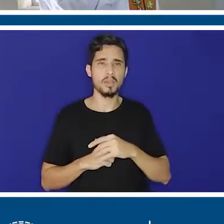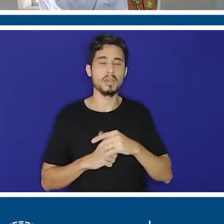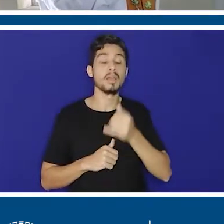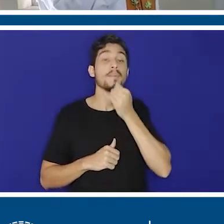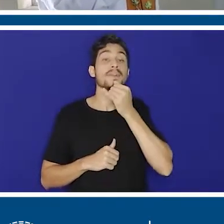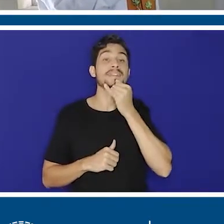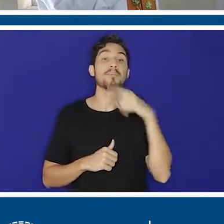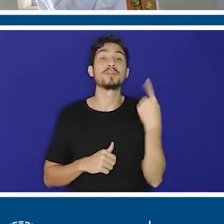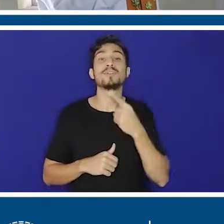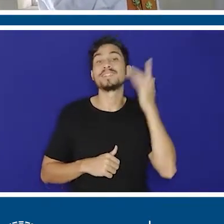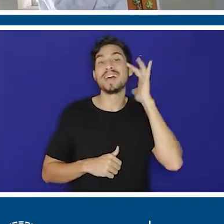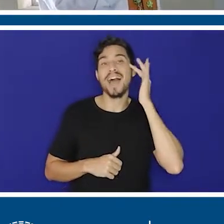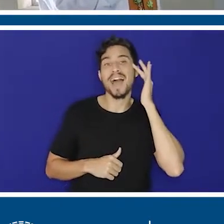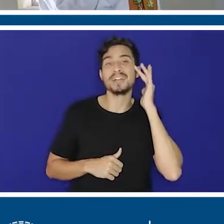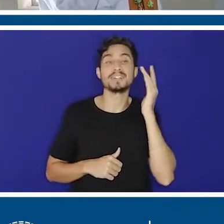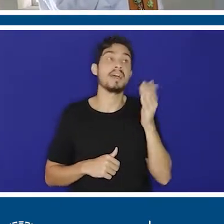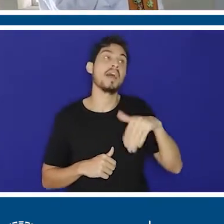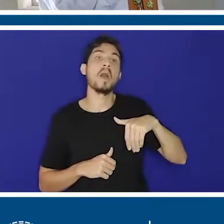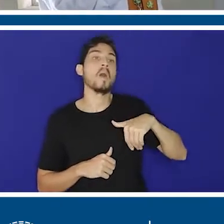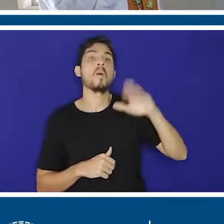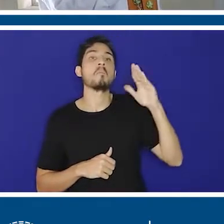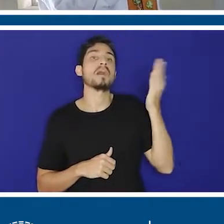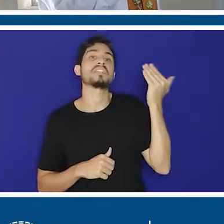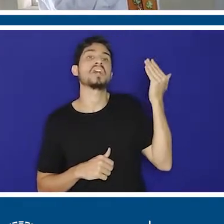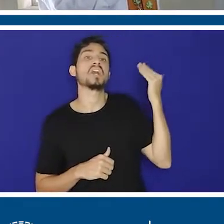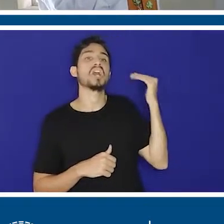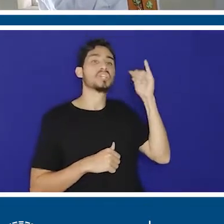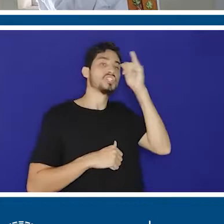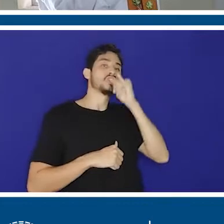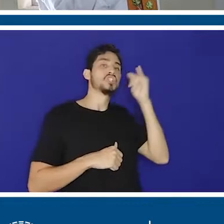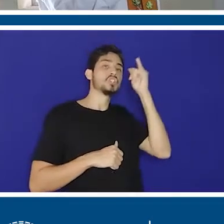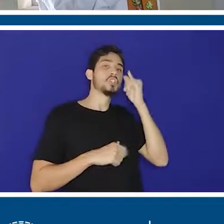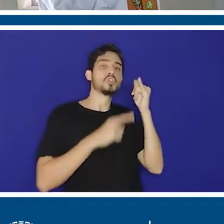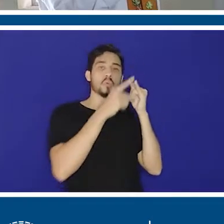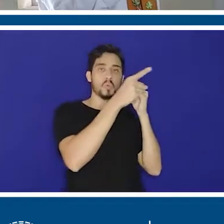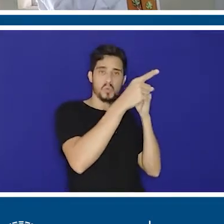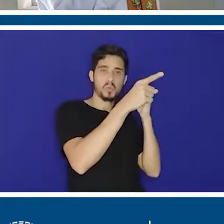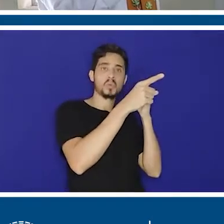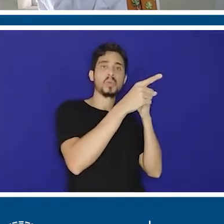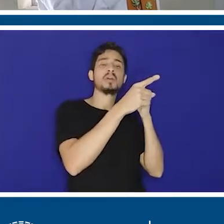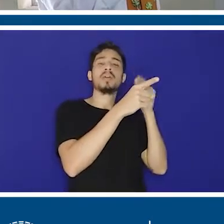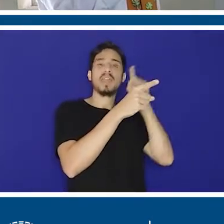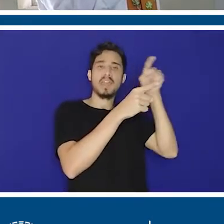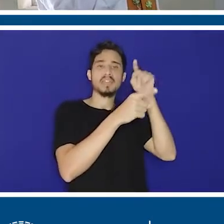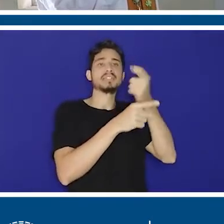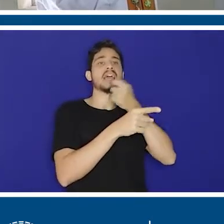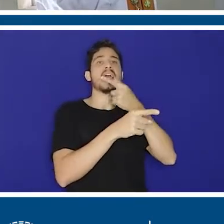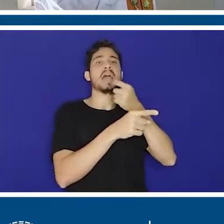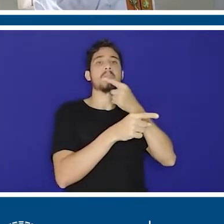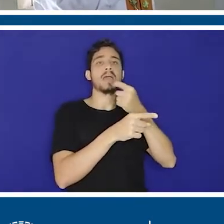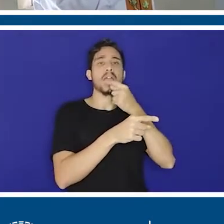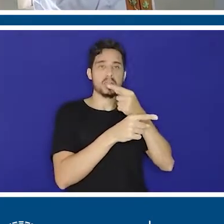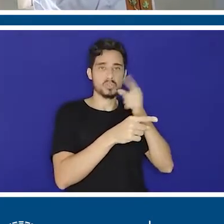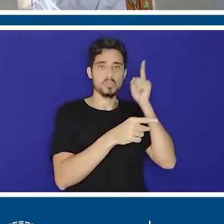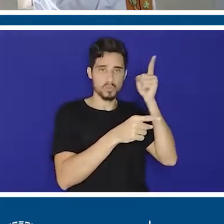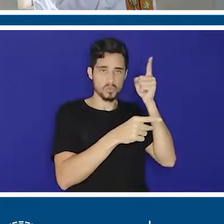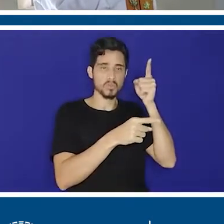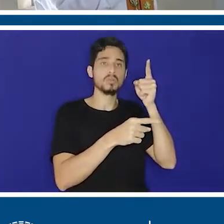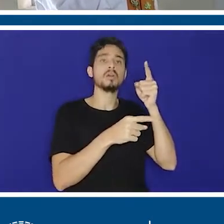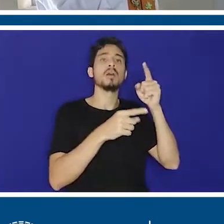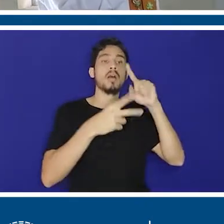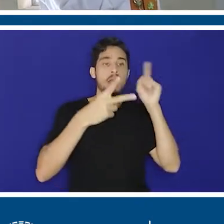dos mais antigos, tá? Ácido valproico, de valproato, carbamazepina. Os mais novos,